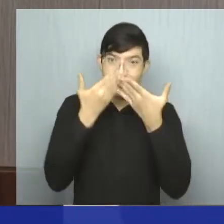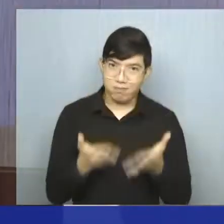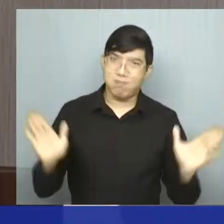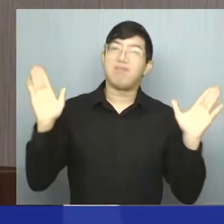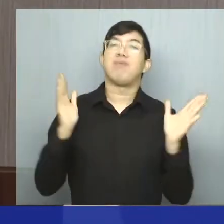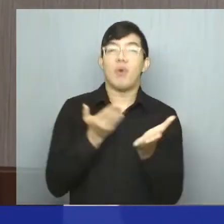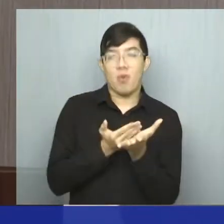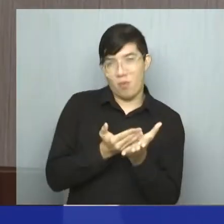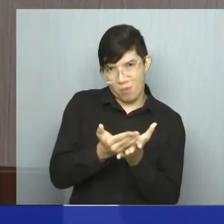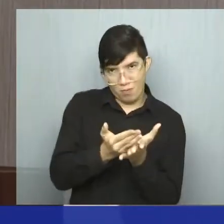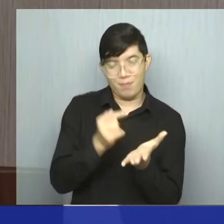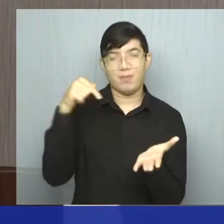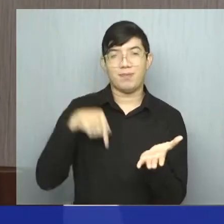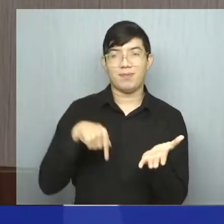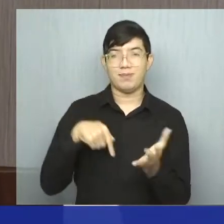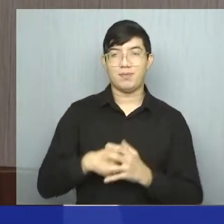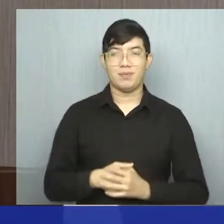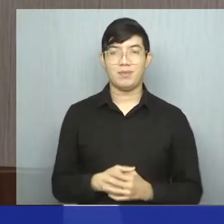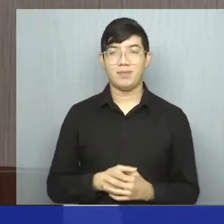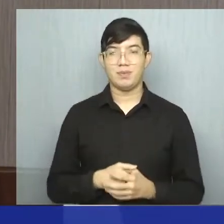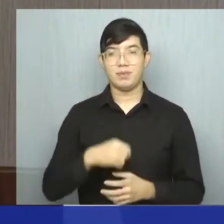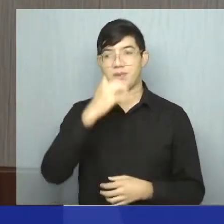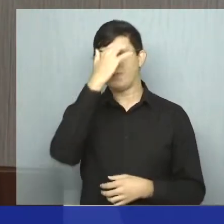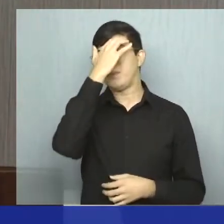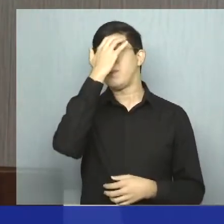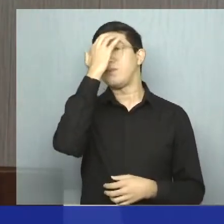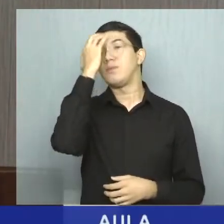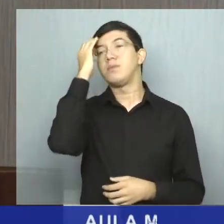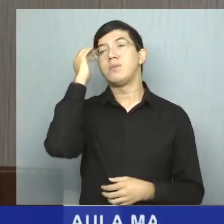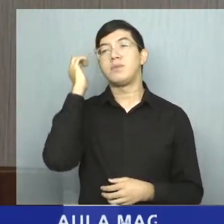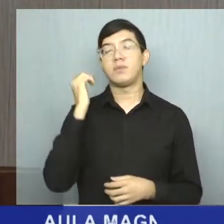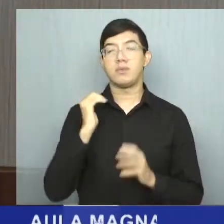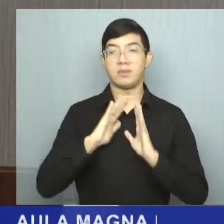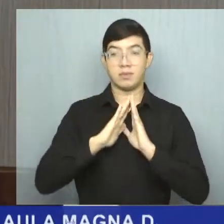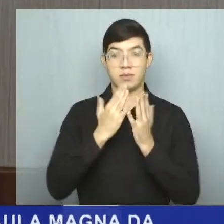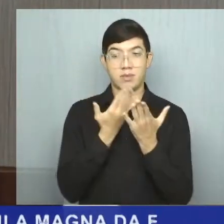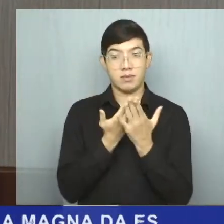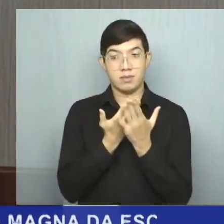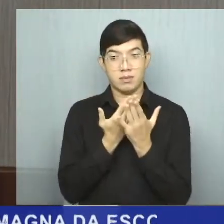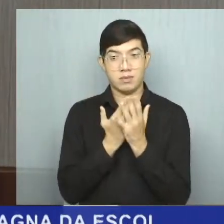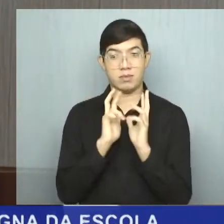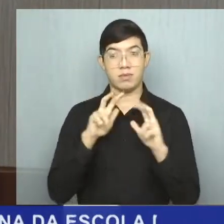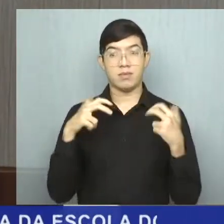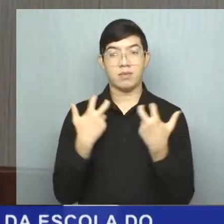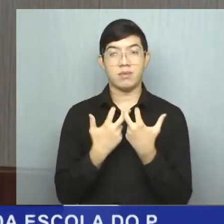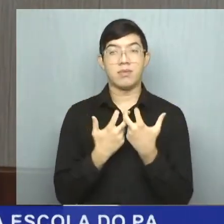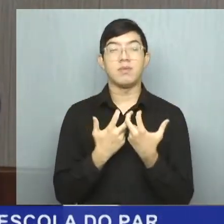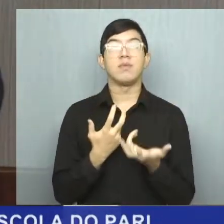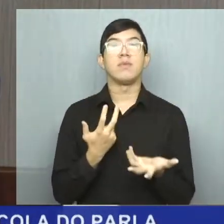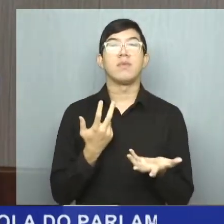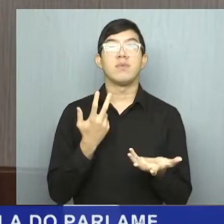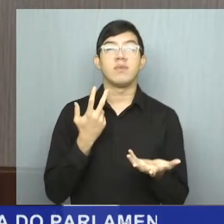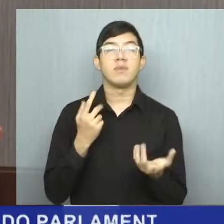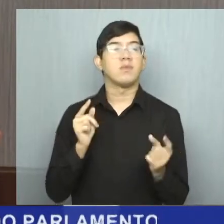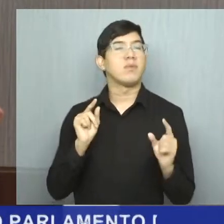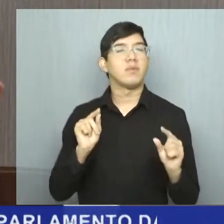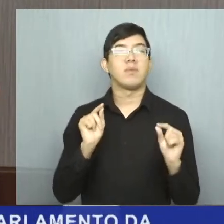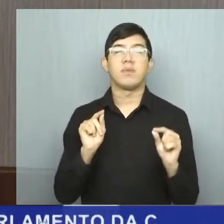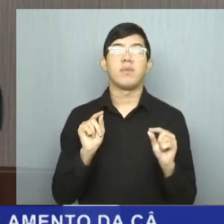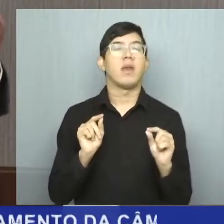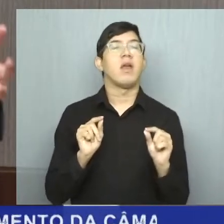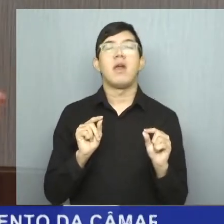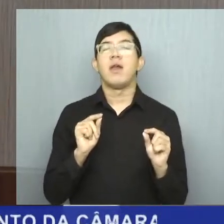iniciando as nossas atividades. A Escola do Parlamento foi criada através de uma